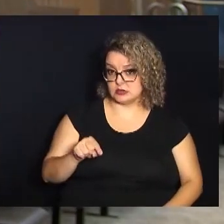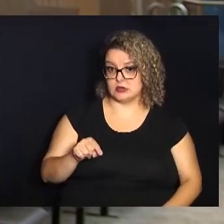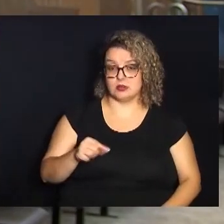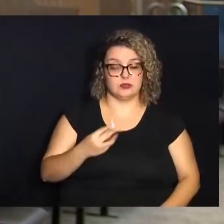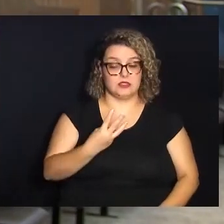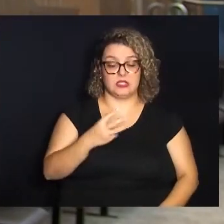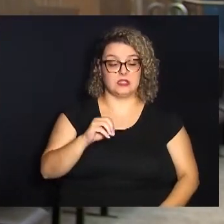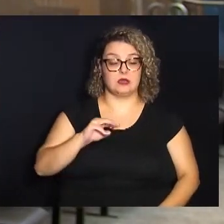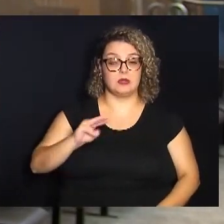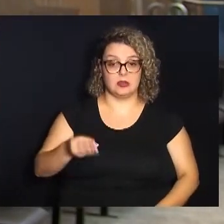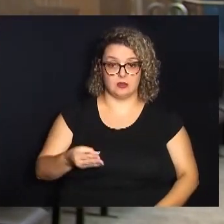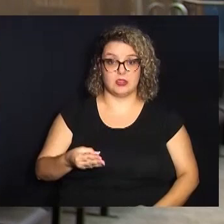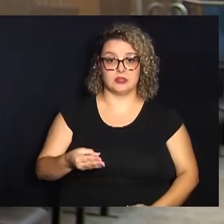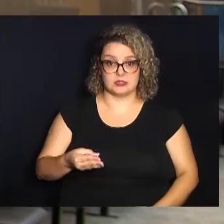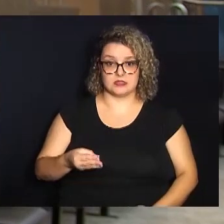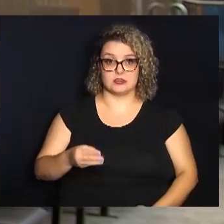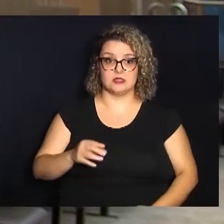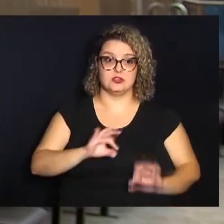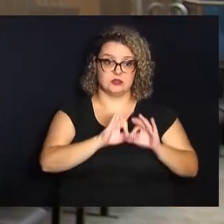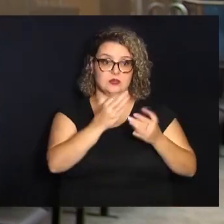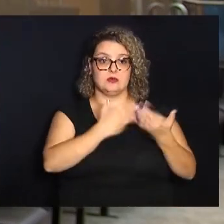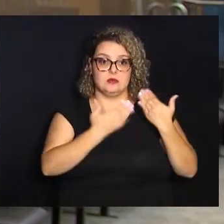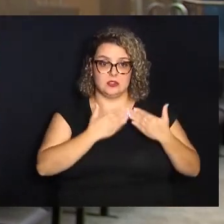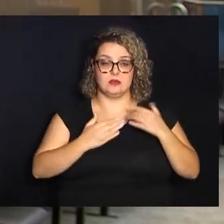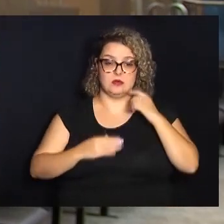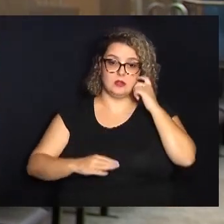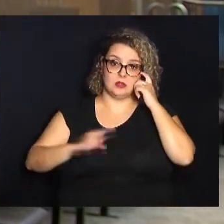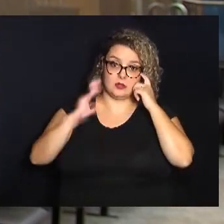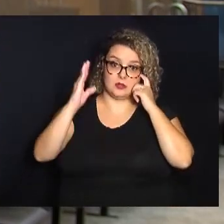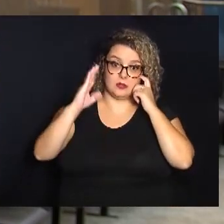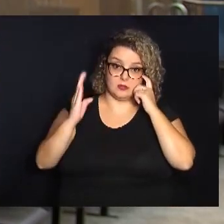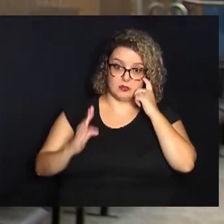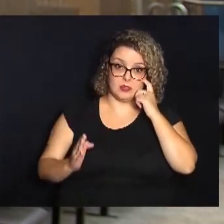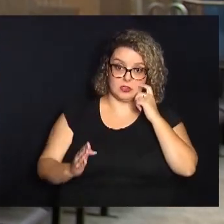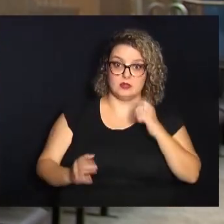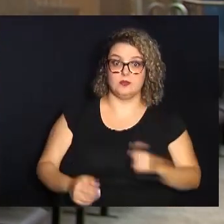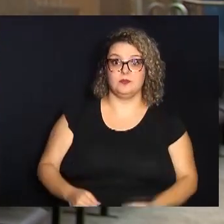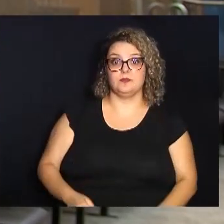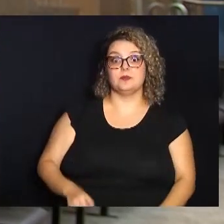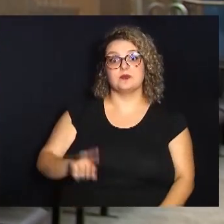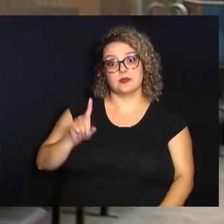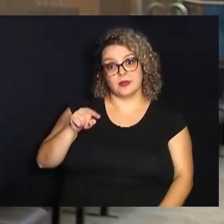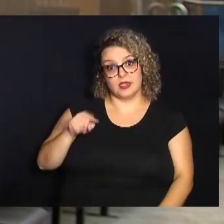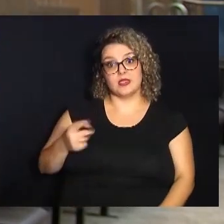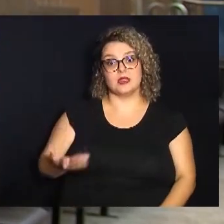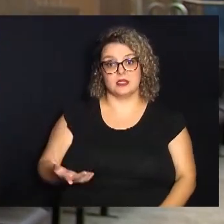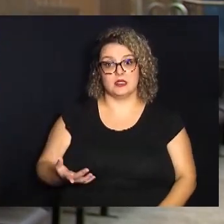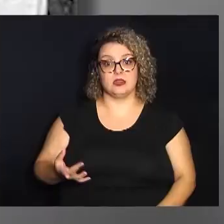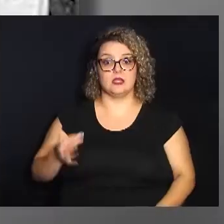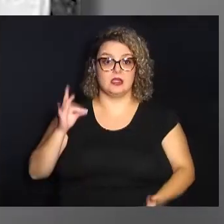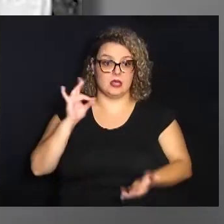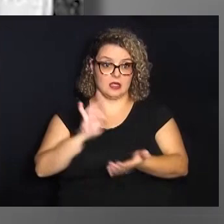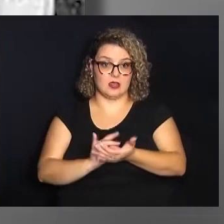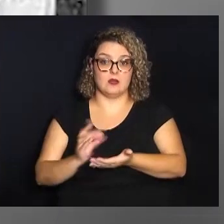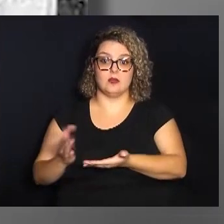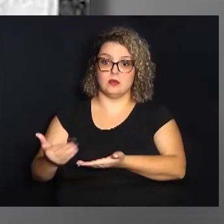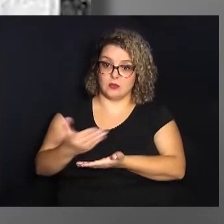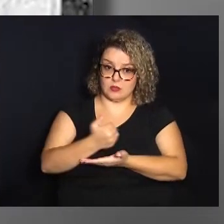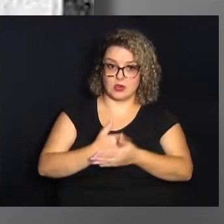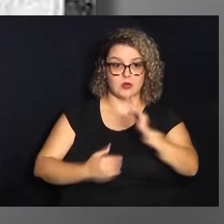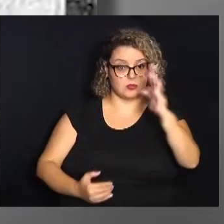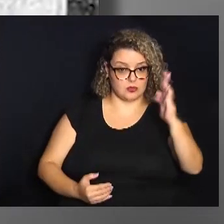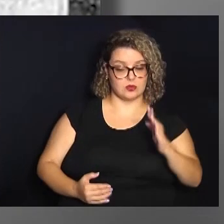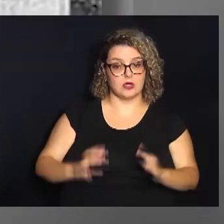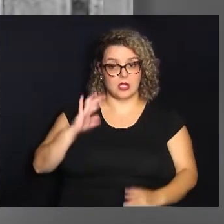caso. É devido ao acolhimento que eles acharam aqui nessa terra. No final do